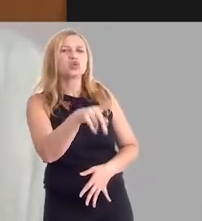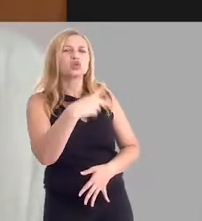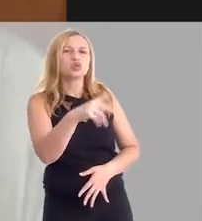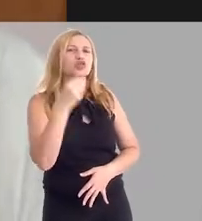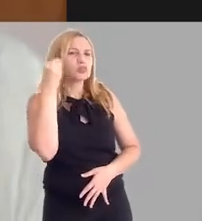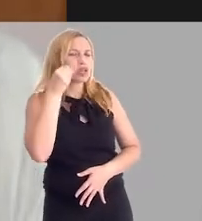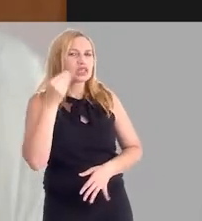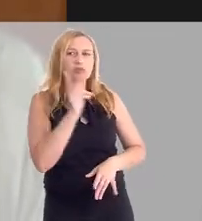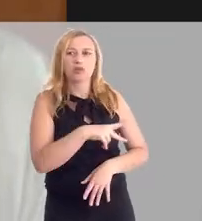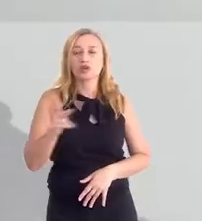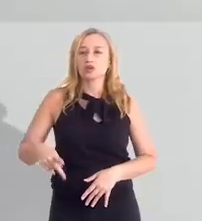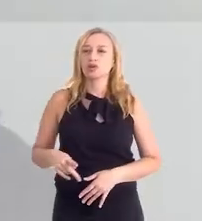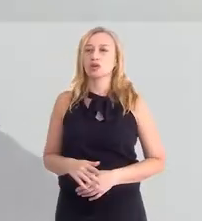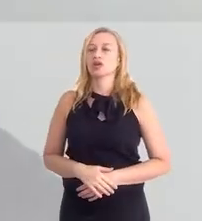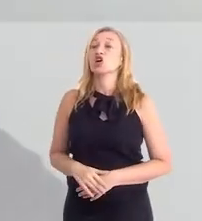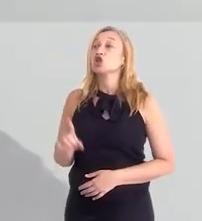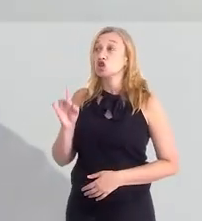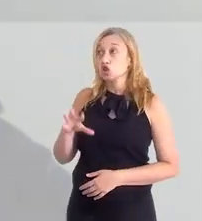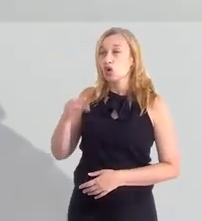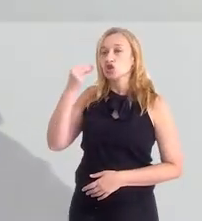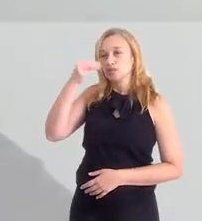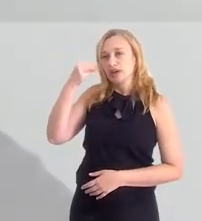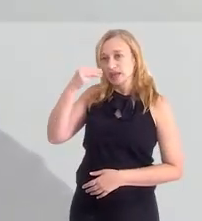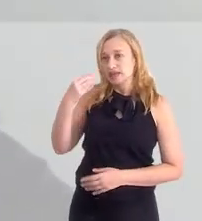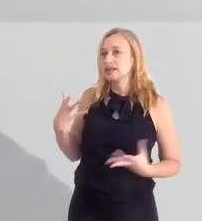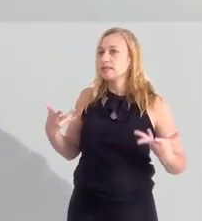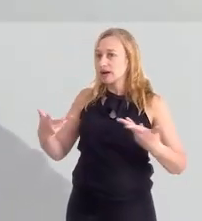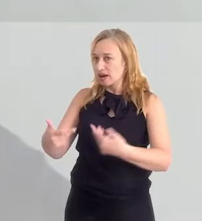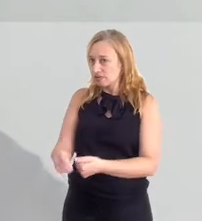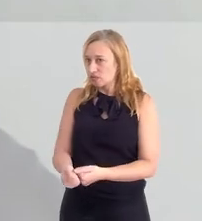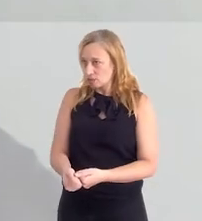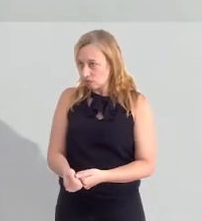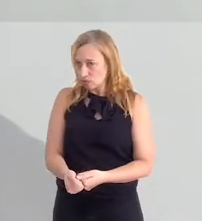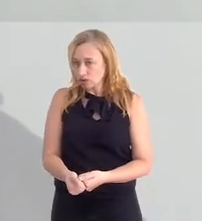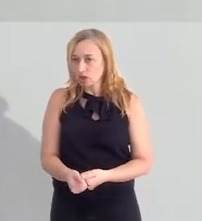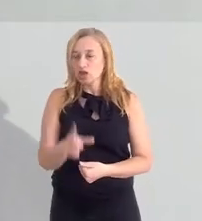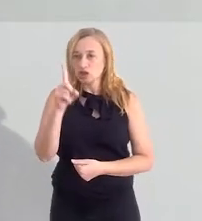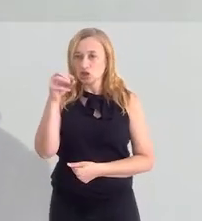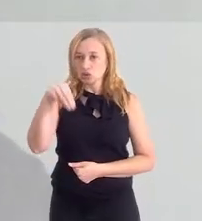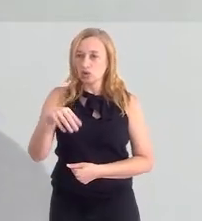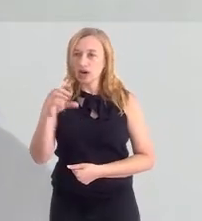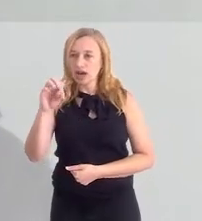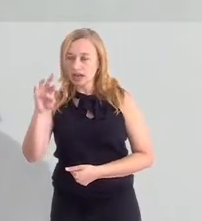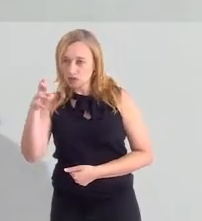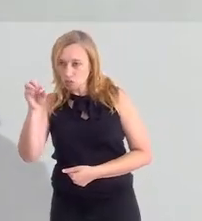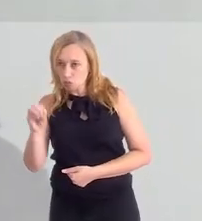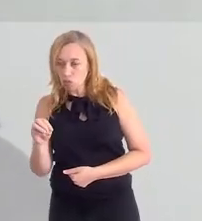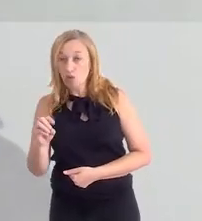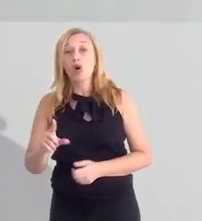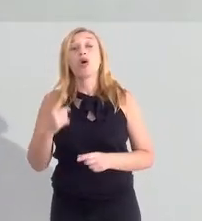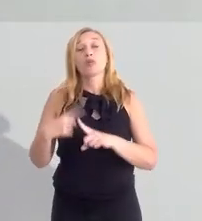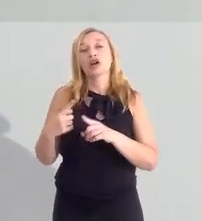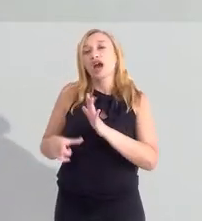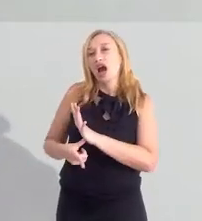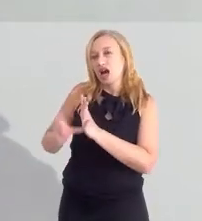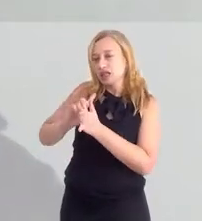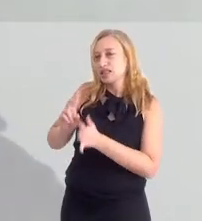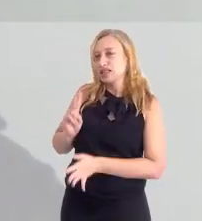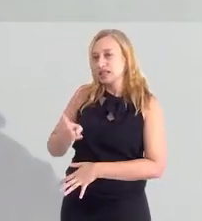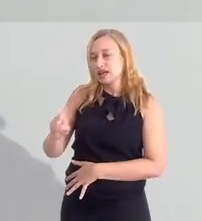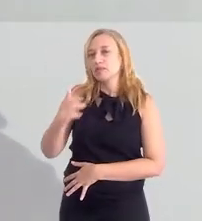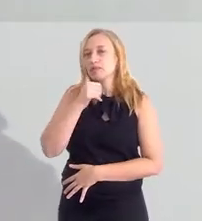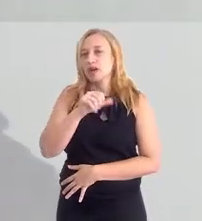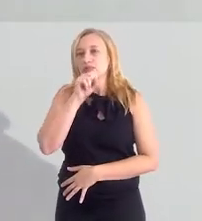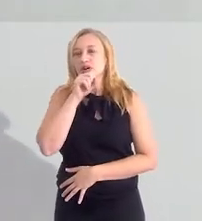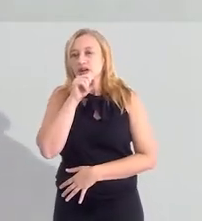experiência de professor? Eu só pude ter essa experiência prazerosa, mas incerta, com Dom Casmurro, porque antes, sem que minha